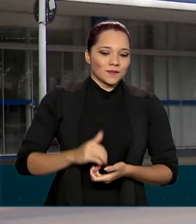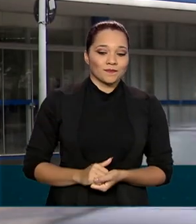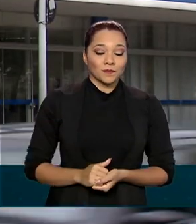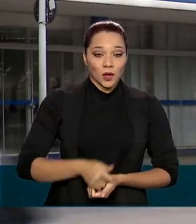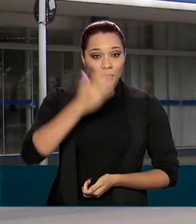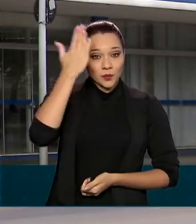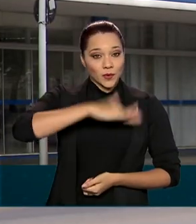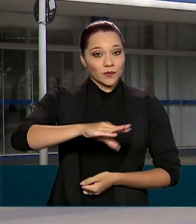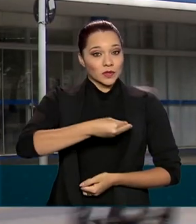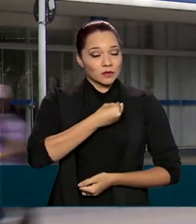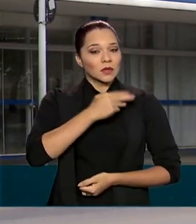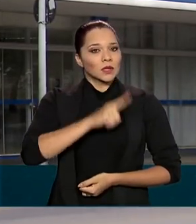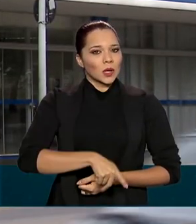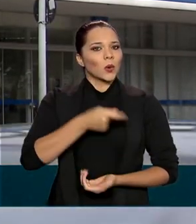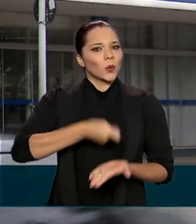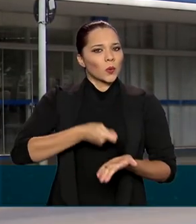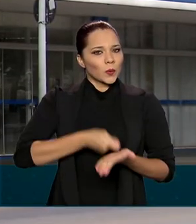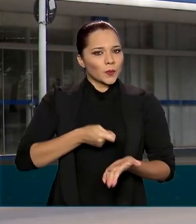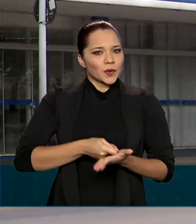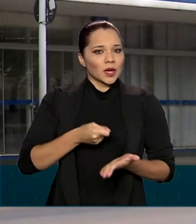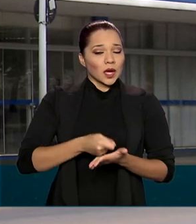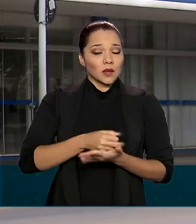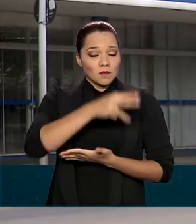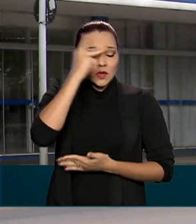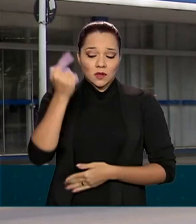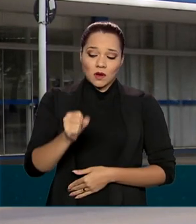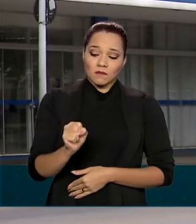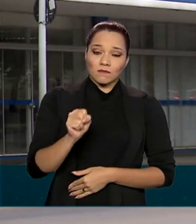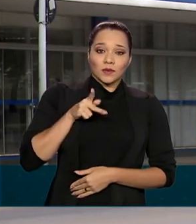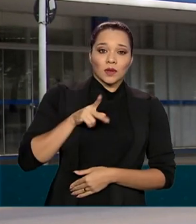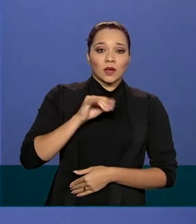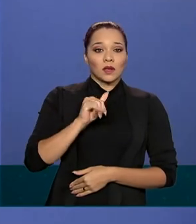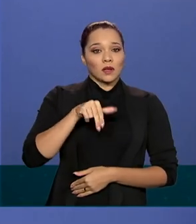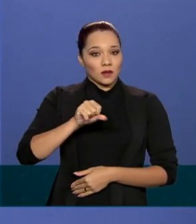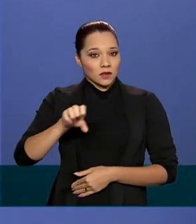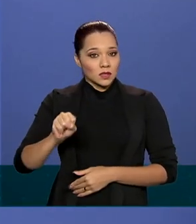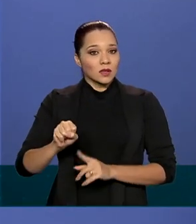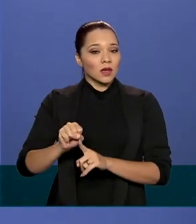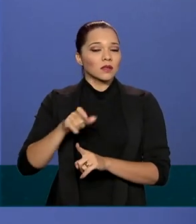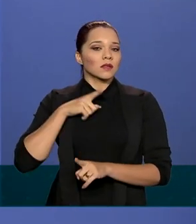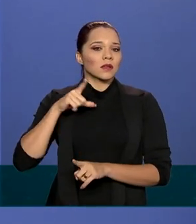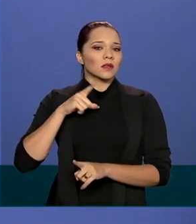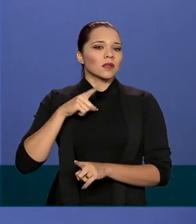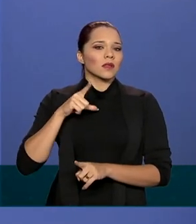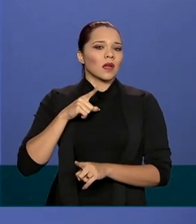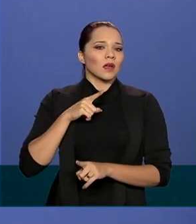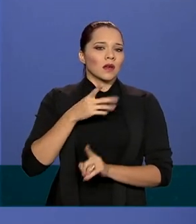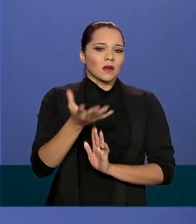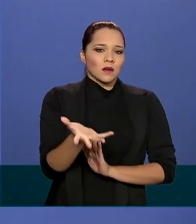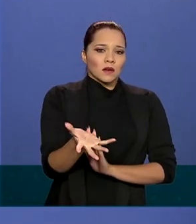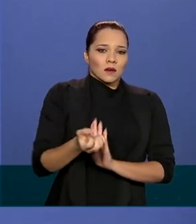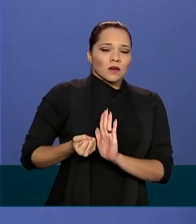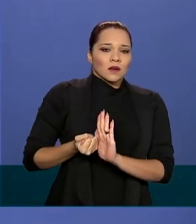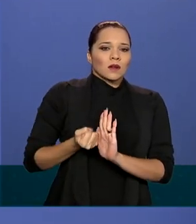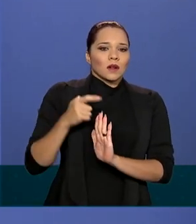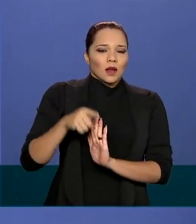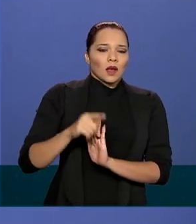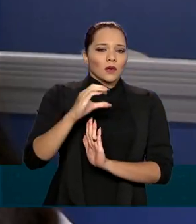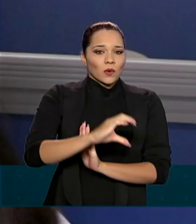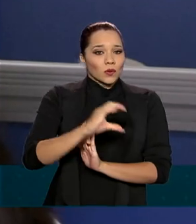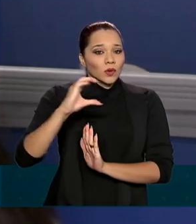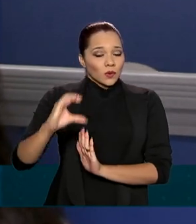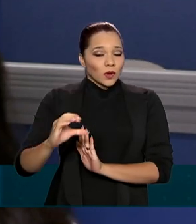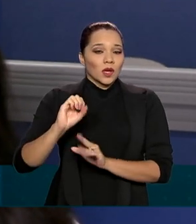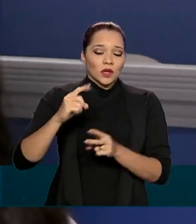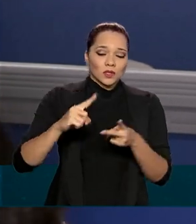prova de vida é obrigatória para os segurados do INSS, que recebem o benefício em conta corrente,